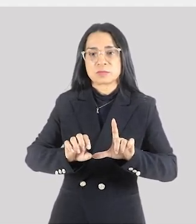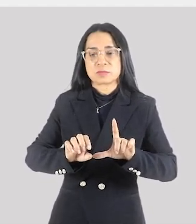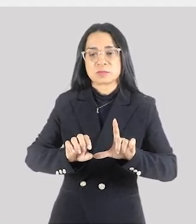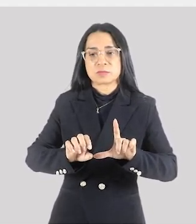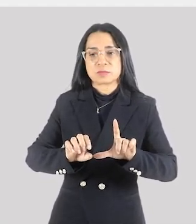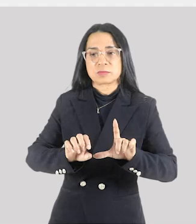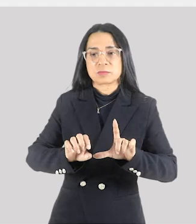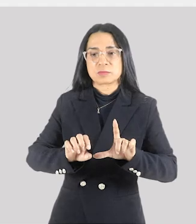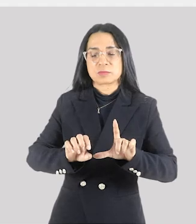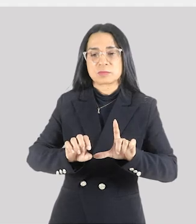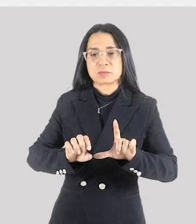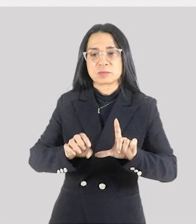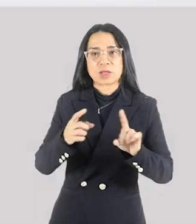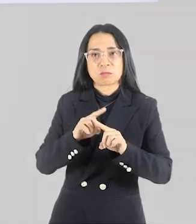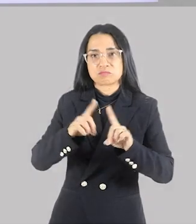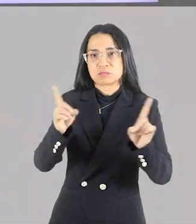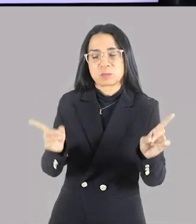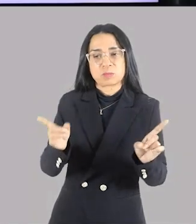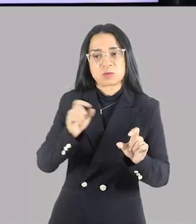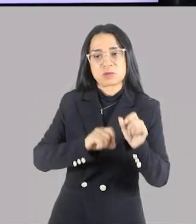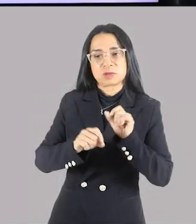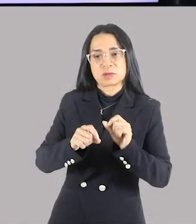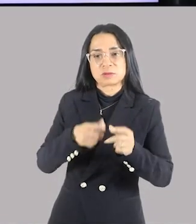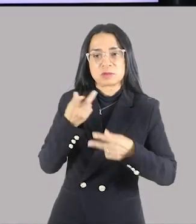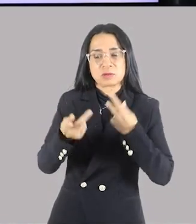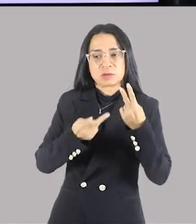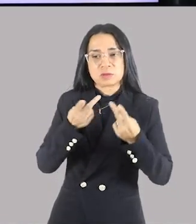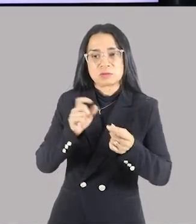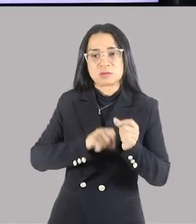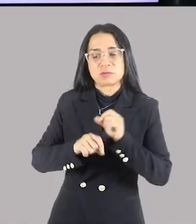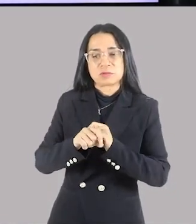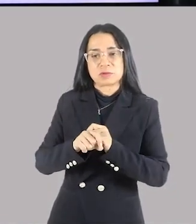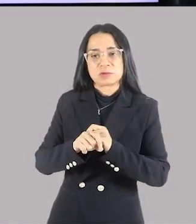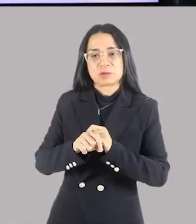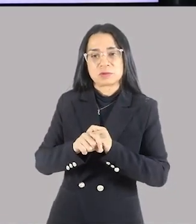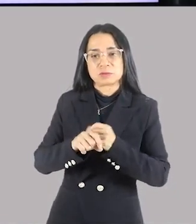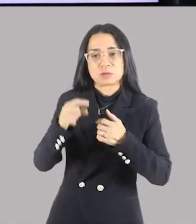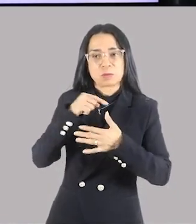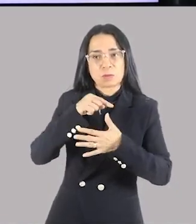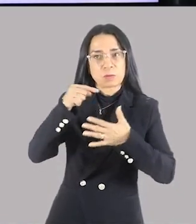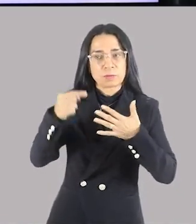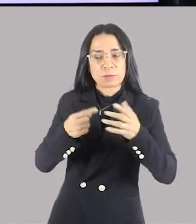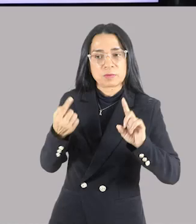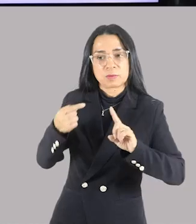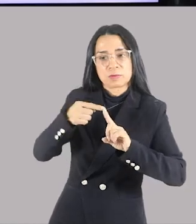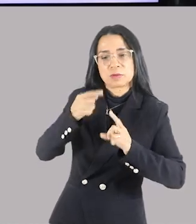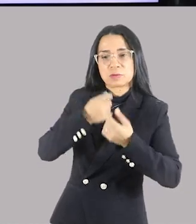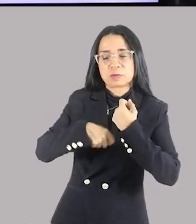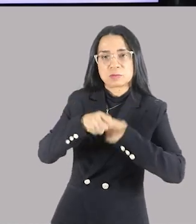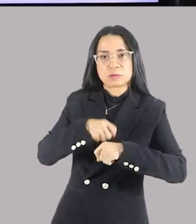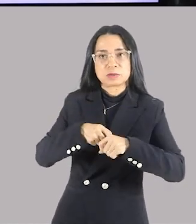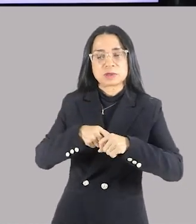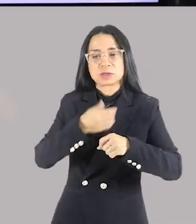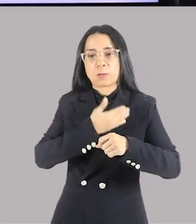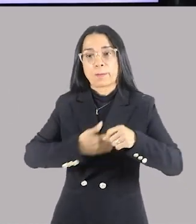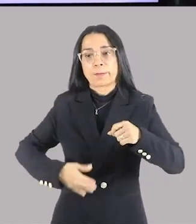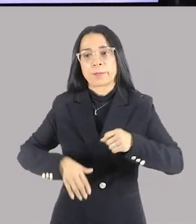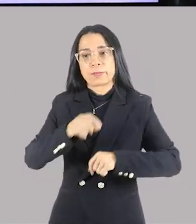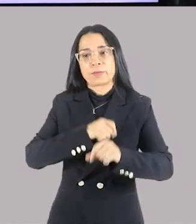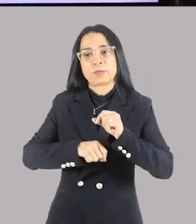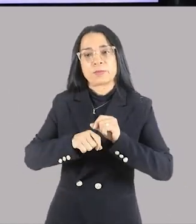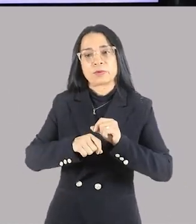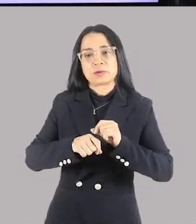que integram, é o contrário, né, pessoal? Quando a gente fala sobre o aspecto objetivo da administração pública, nós, na verdade, estamos falando